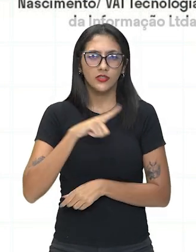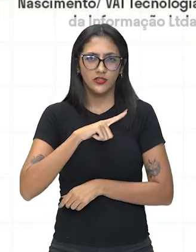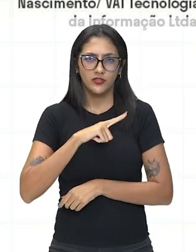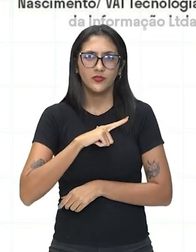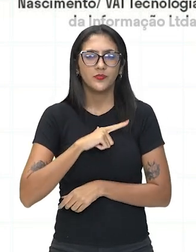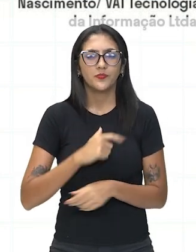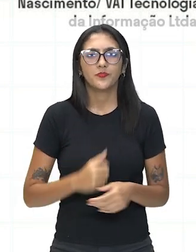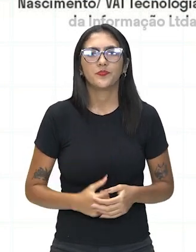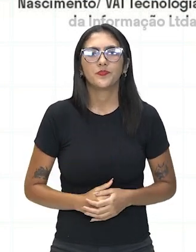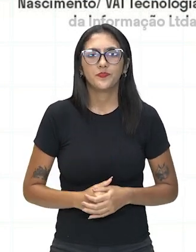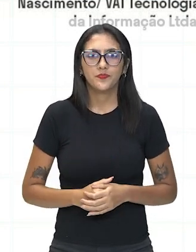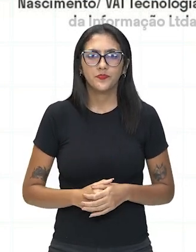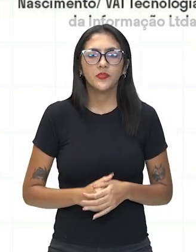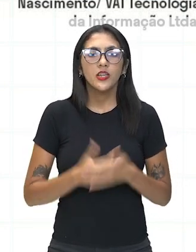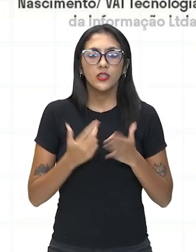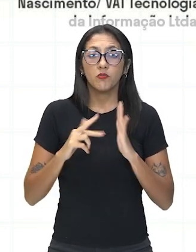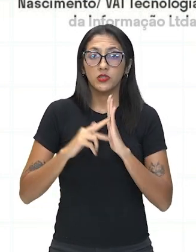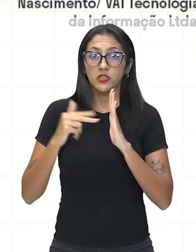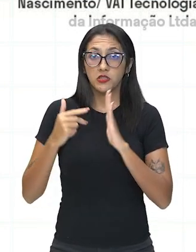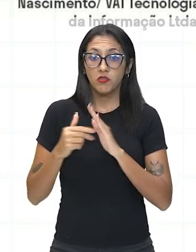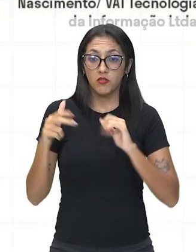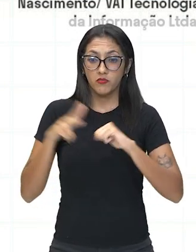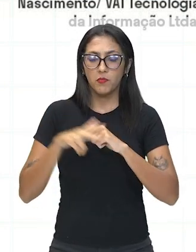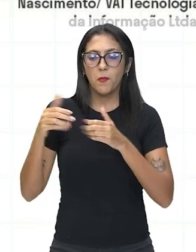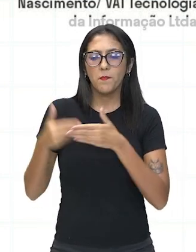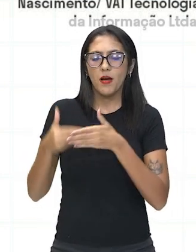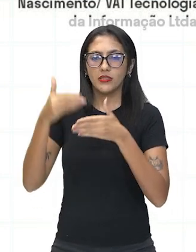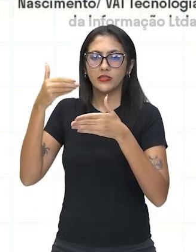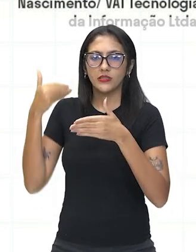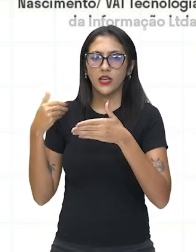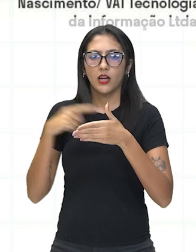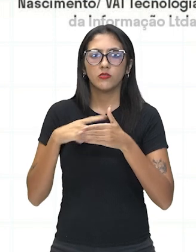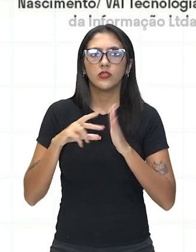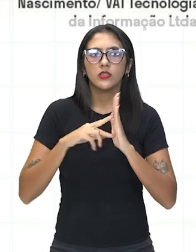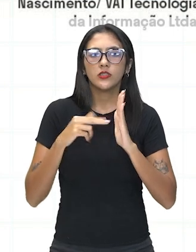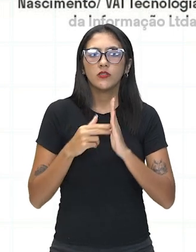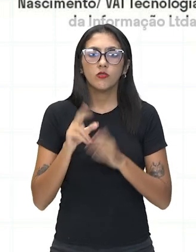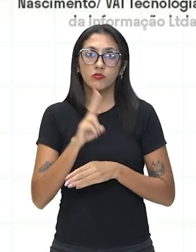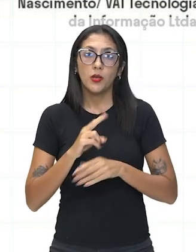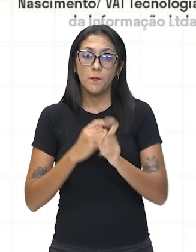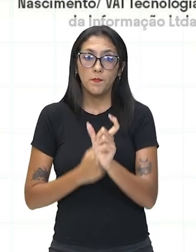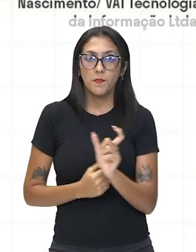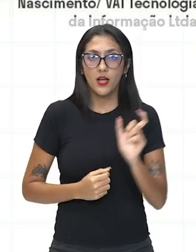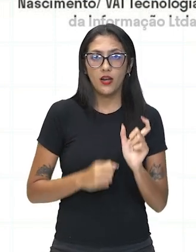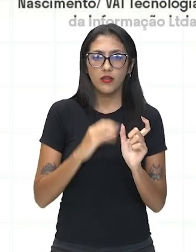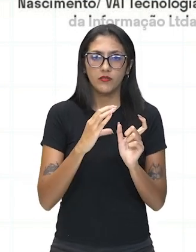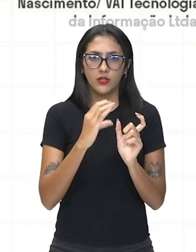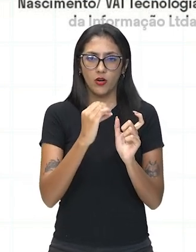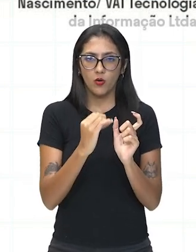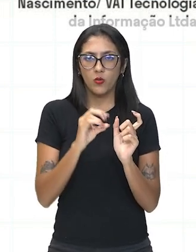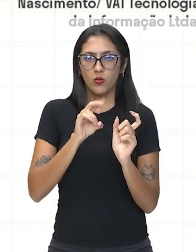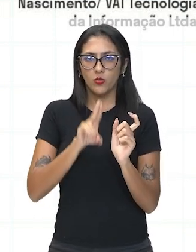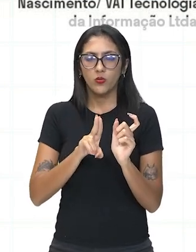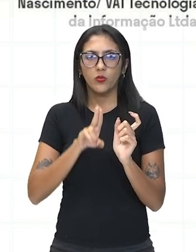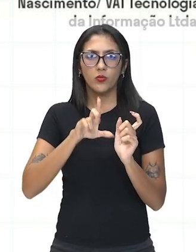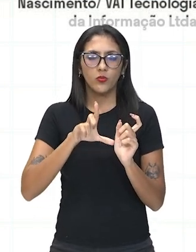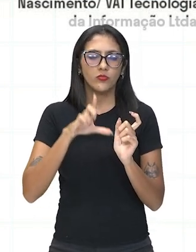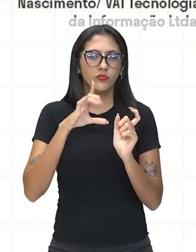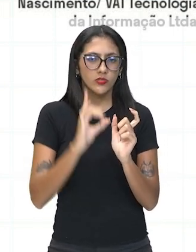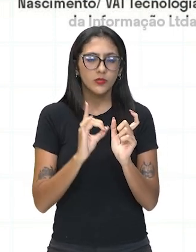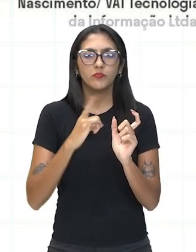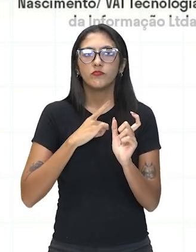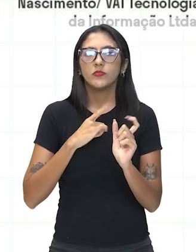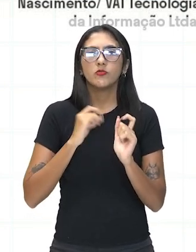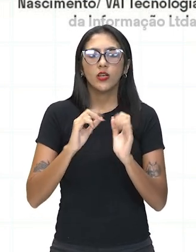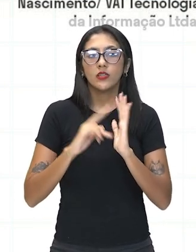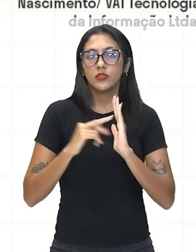seja, o passado, eu utilizei quem? Eu utilizei o could para indicar que ela tinha esta habilidade,